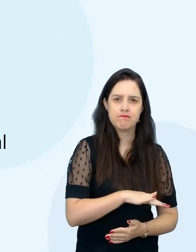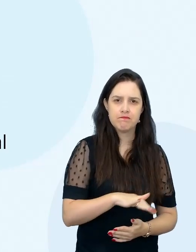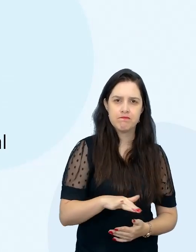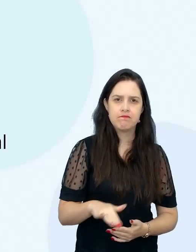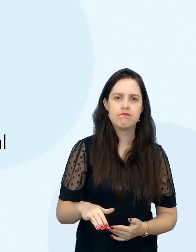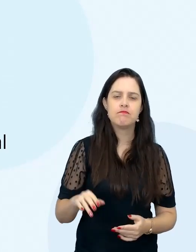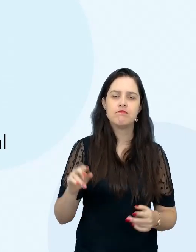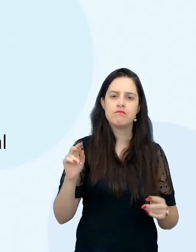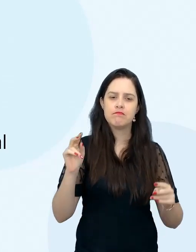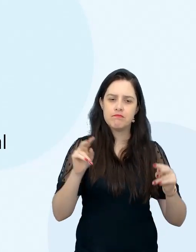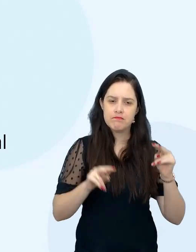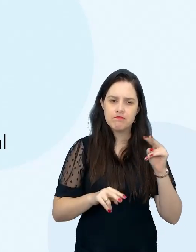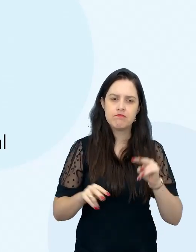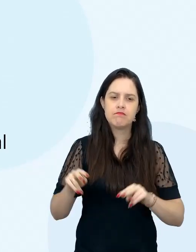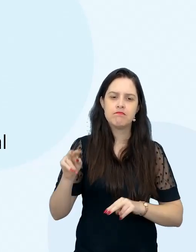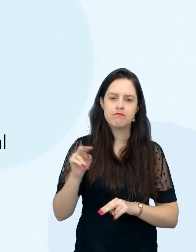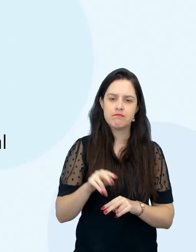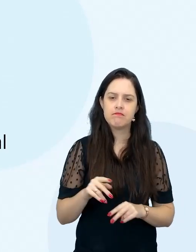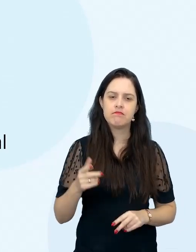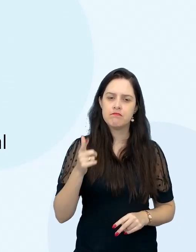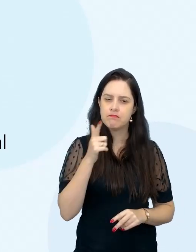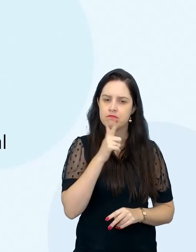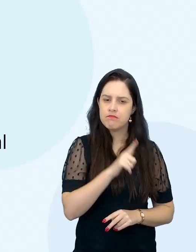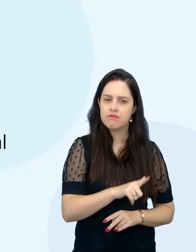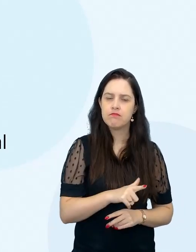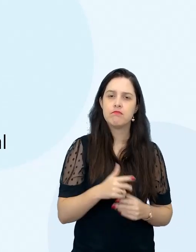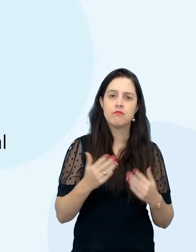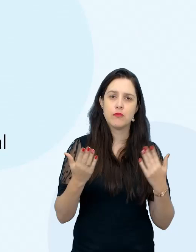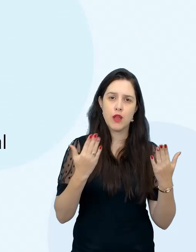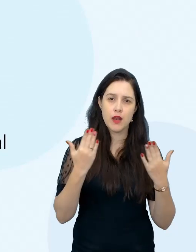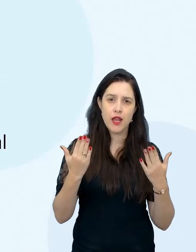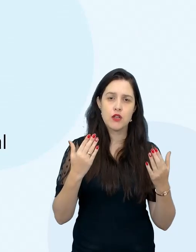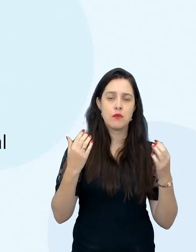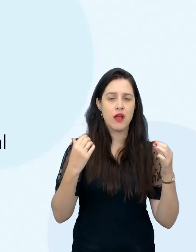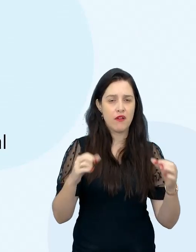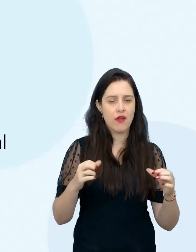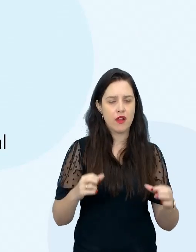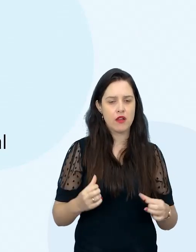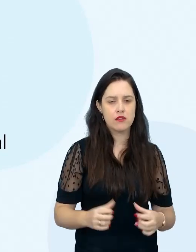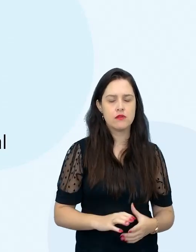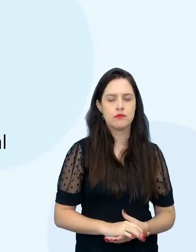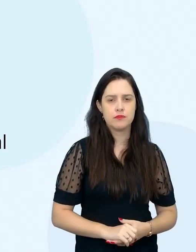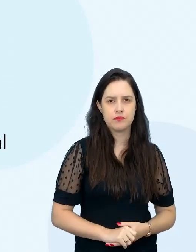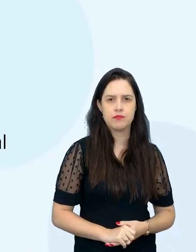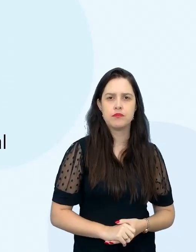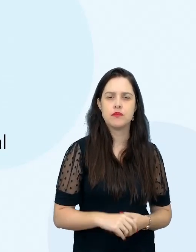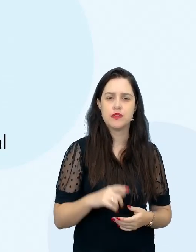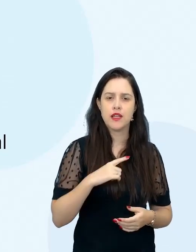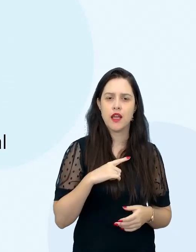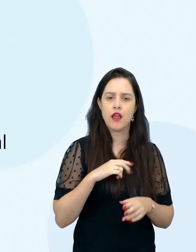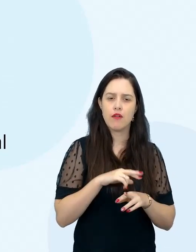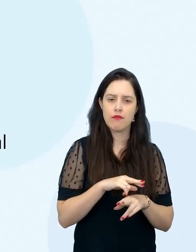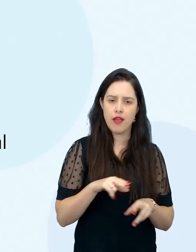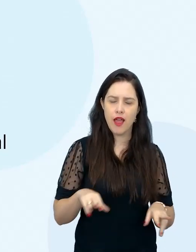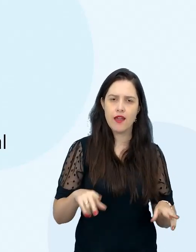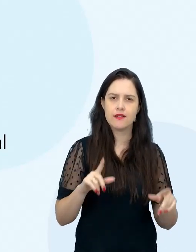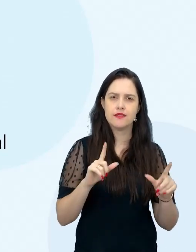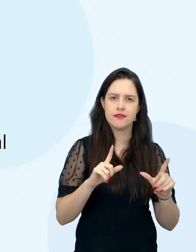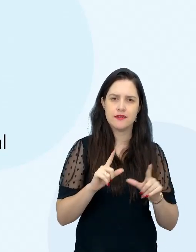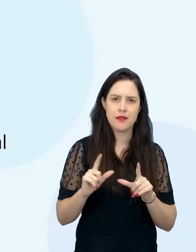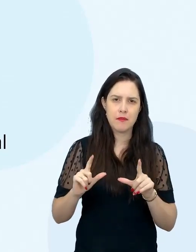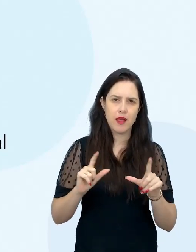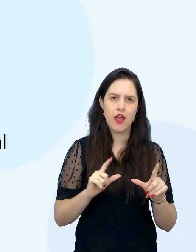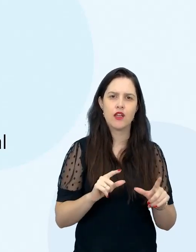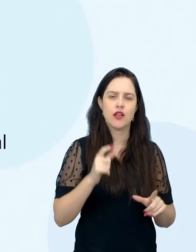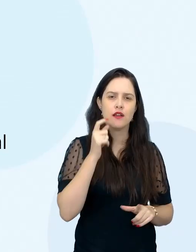tentar observar aí as respostas deles, que já vale aí como uma avaliação. Tem uma outra imagem que seria interessante trazer, pode voltar